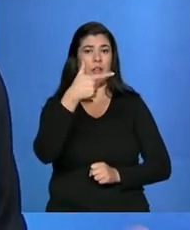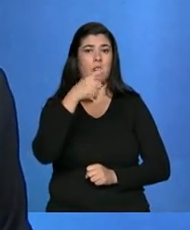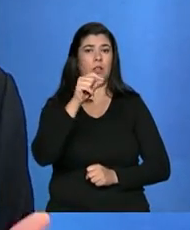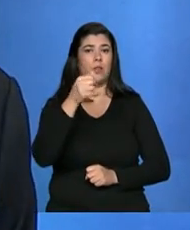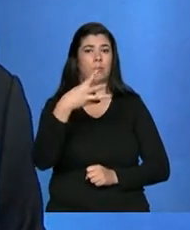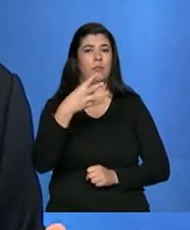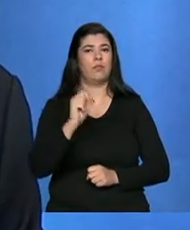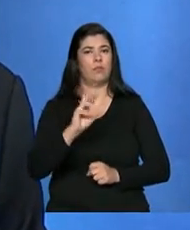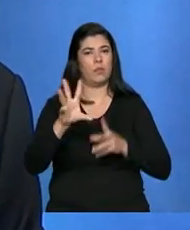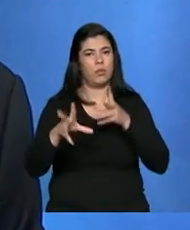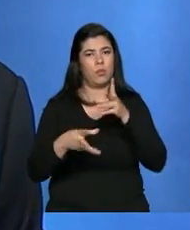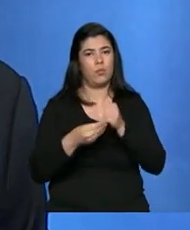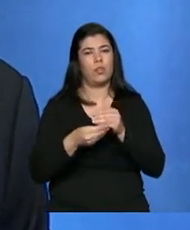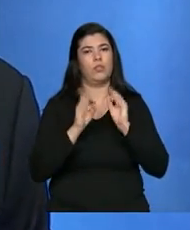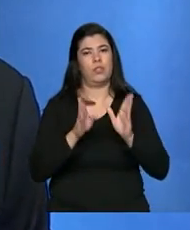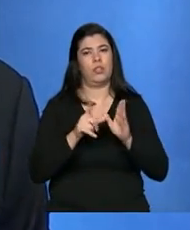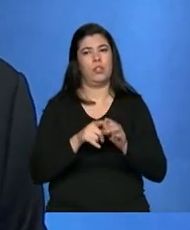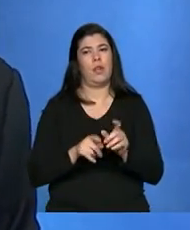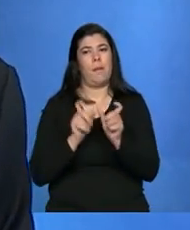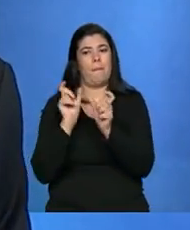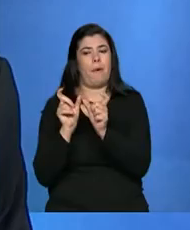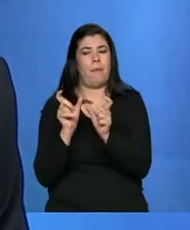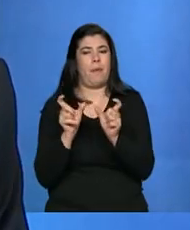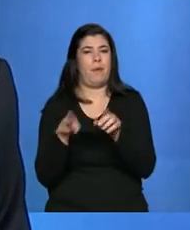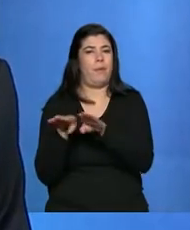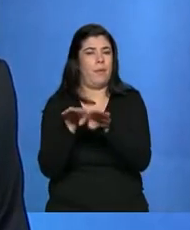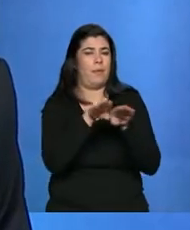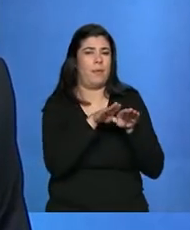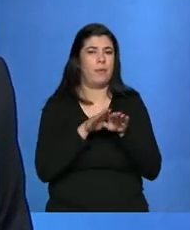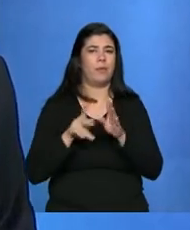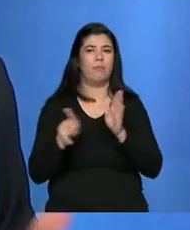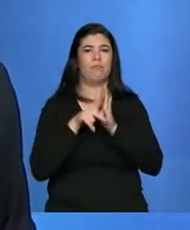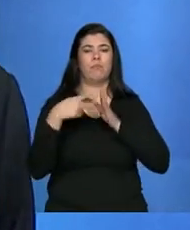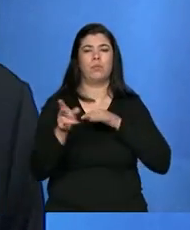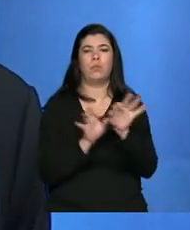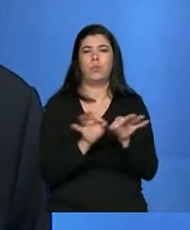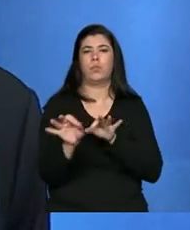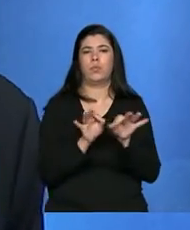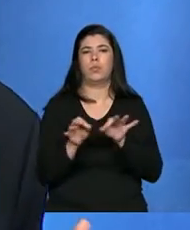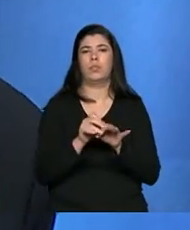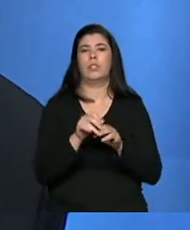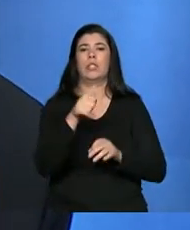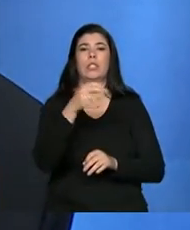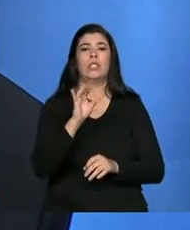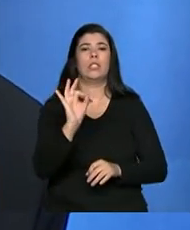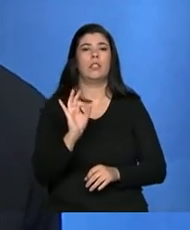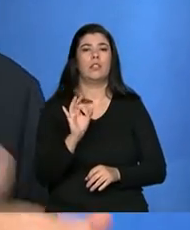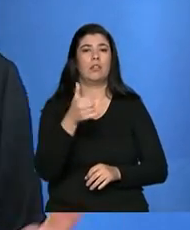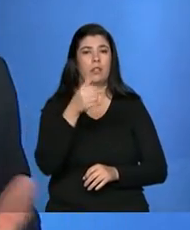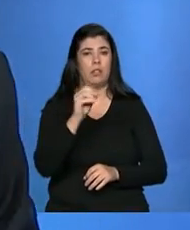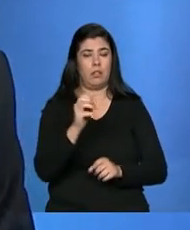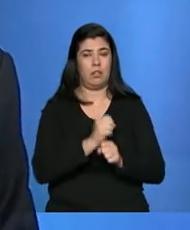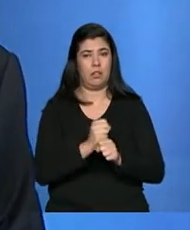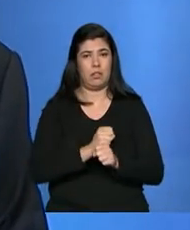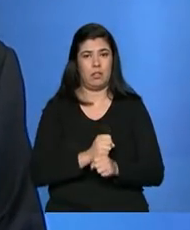tá tudo concatenado com o plano de os planos decenais tanto 23 com 24 vai ser